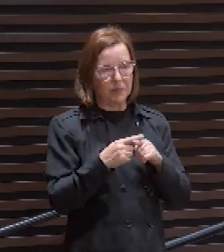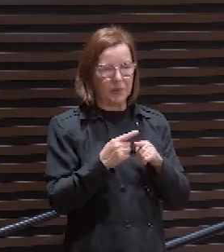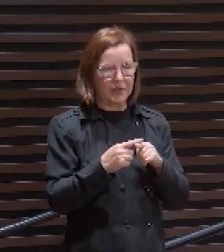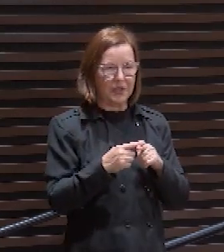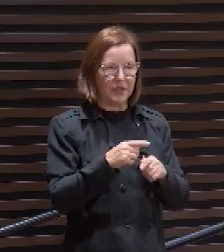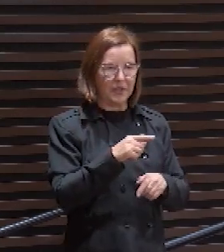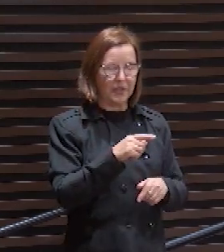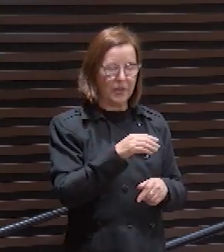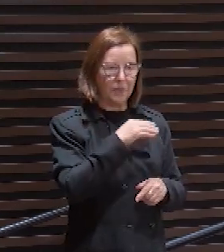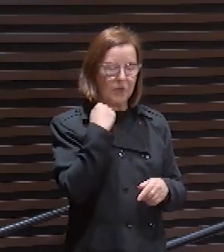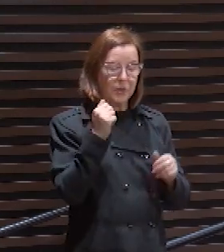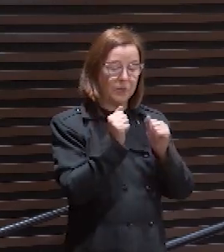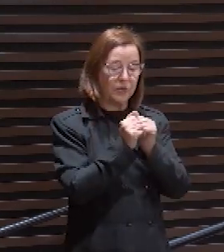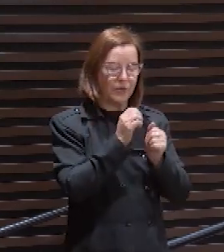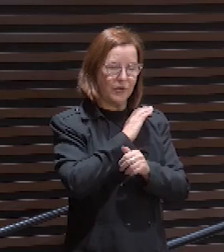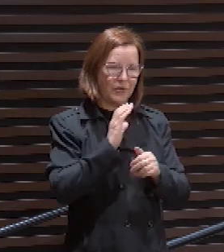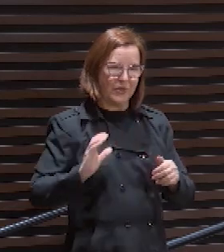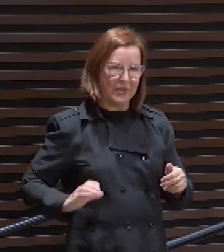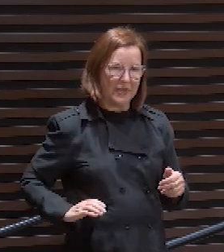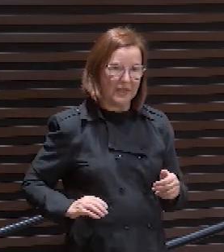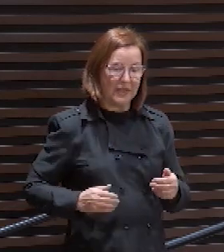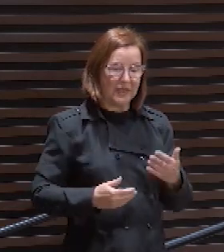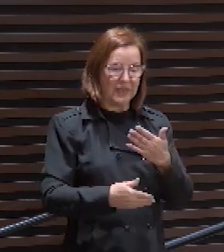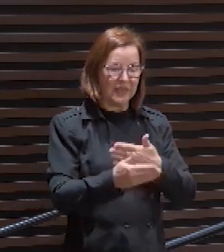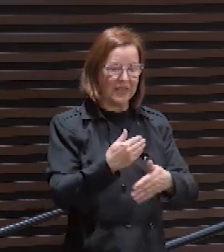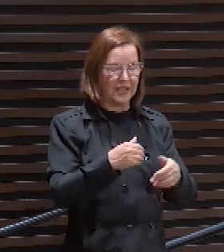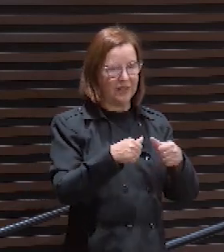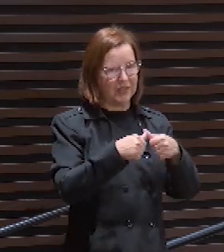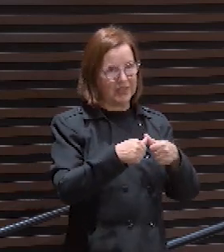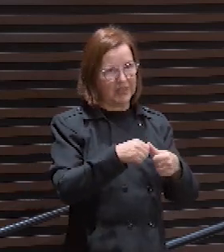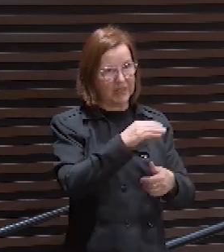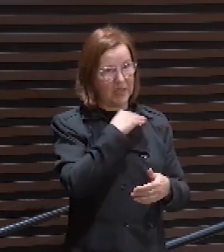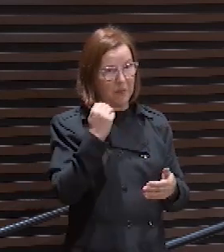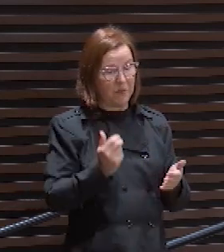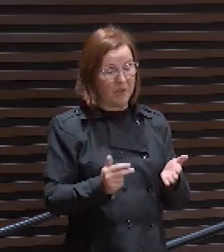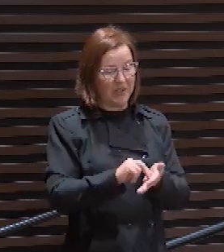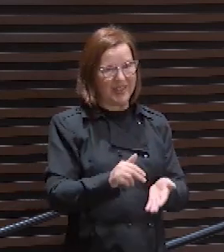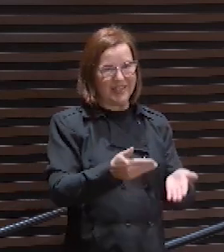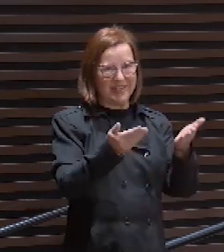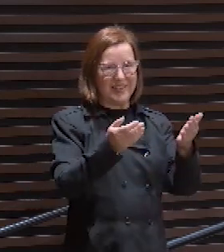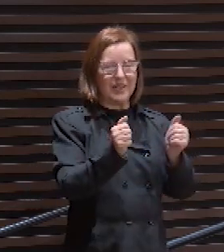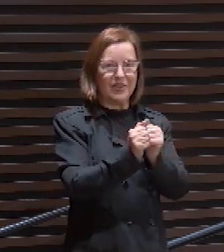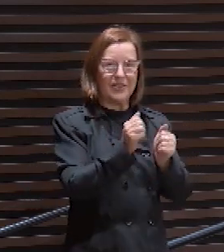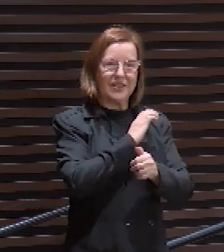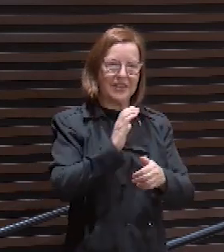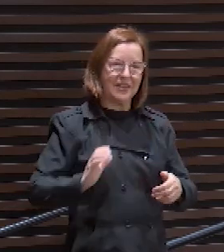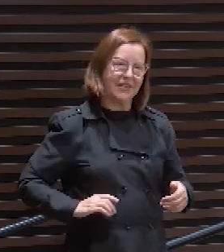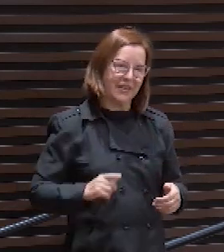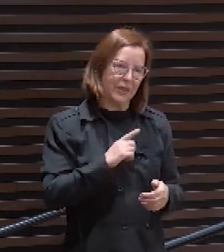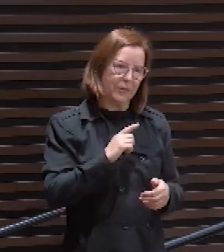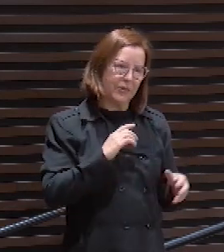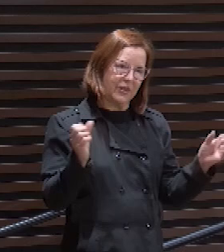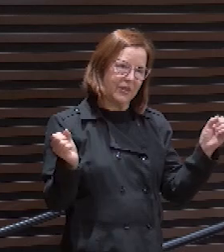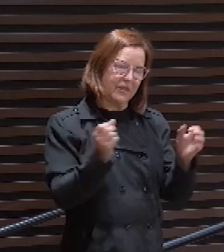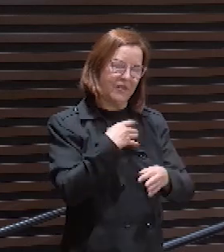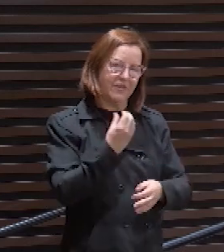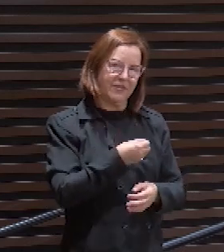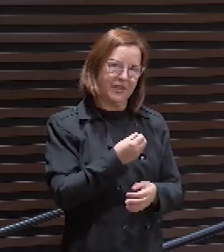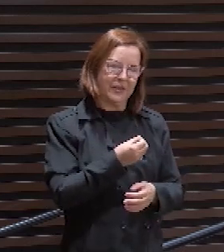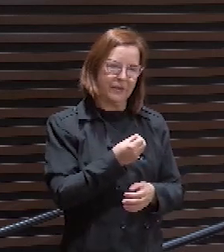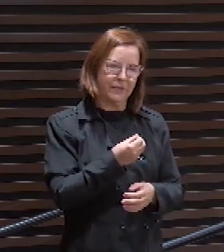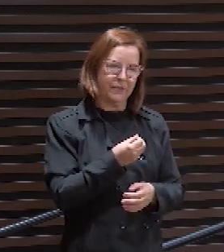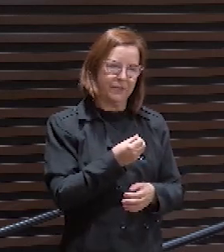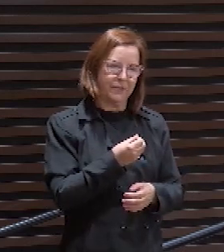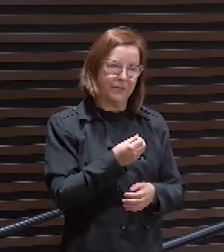Cristo. E agora, através dessa morte, e através da ressurreição com Cristo, temos nova vida.